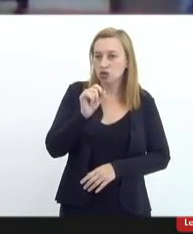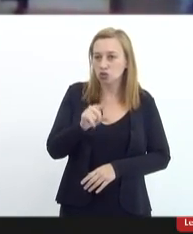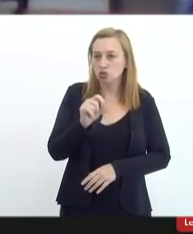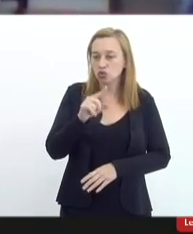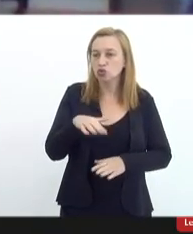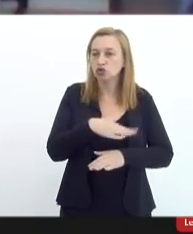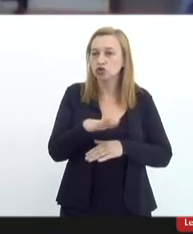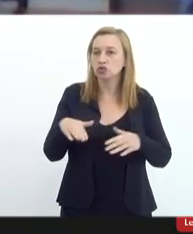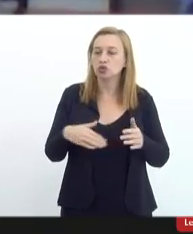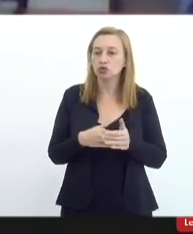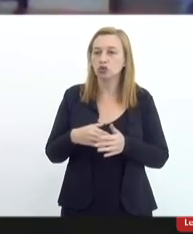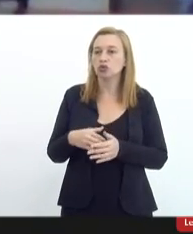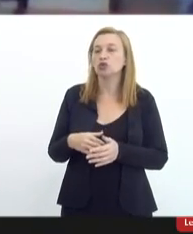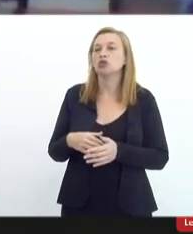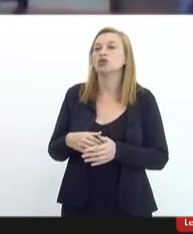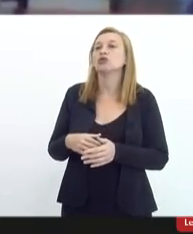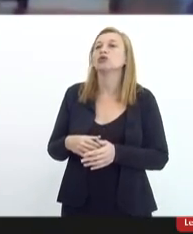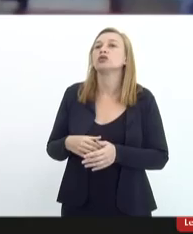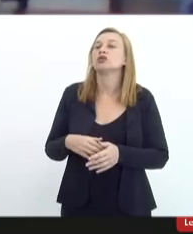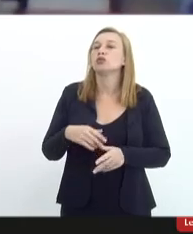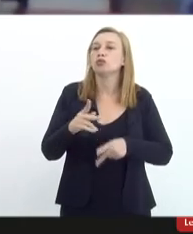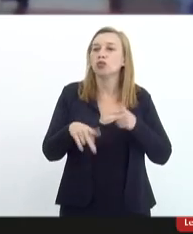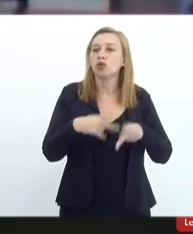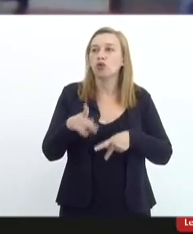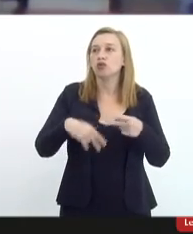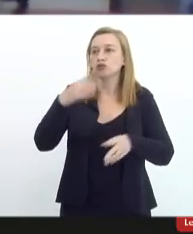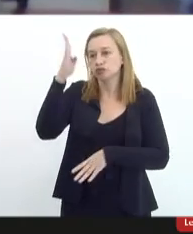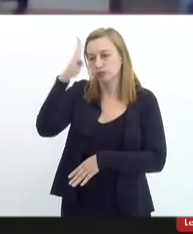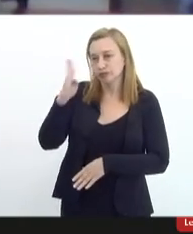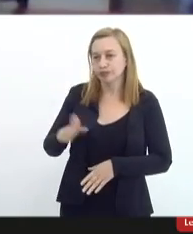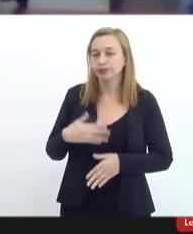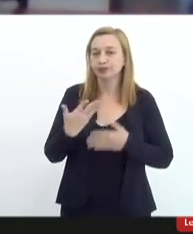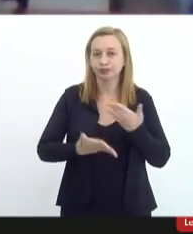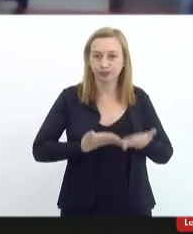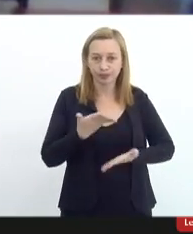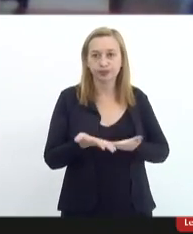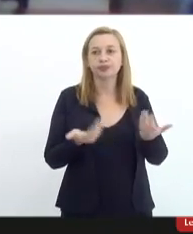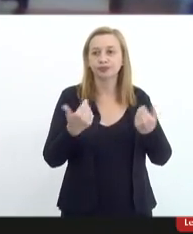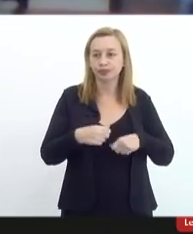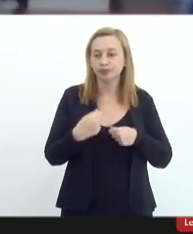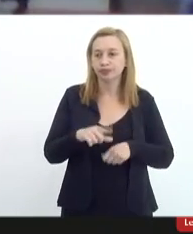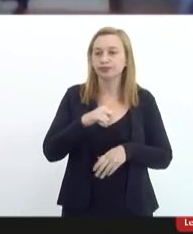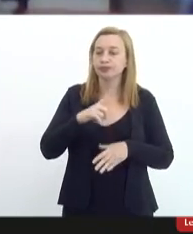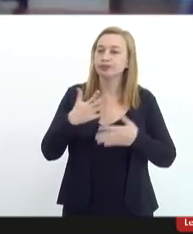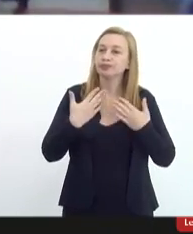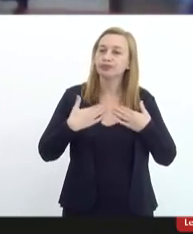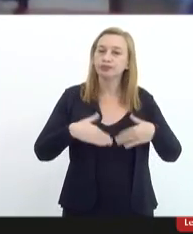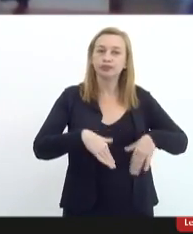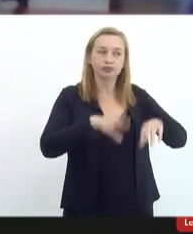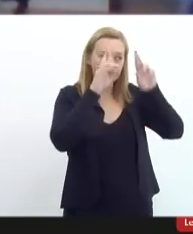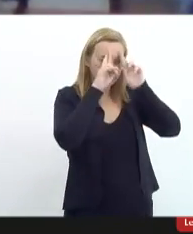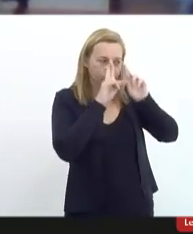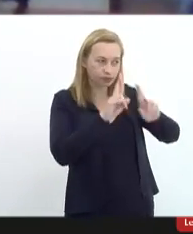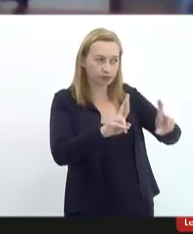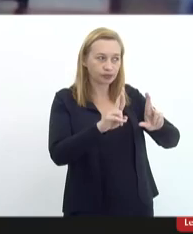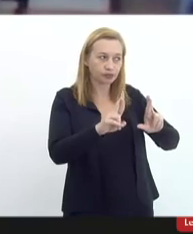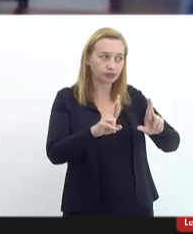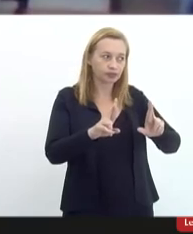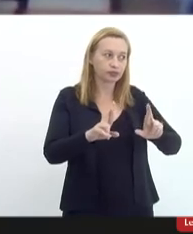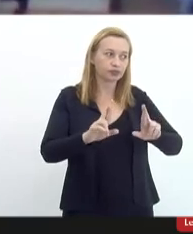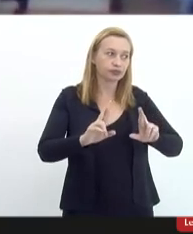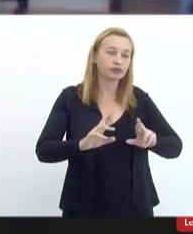cidadãos brasileiros que merecem ser cuidados com tranquilidade, com respeito, com